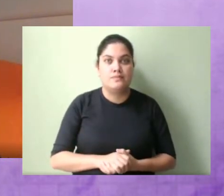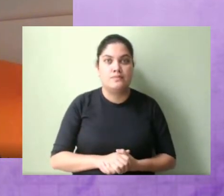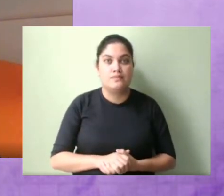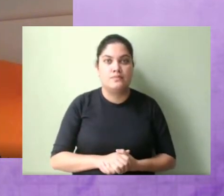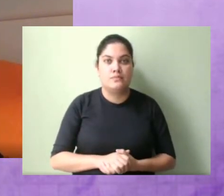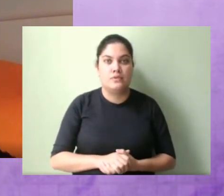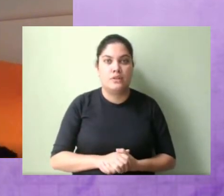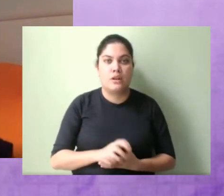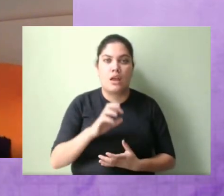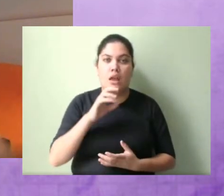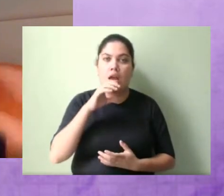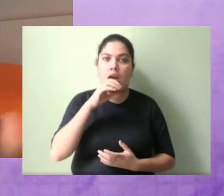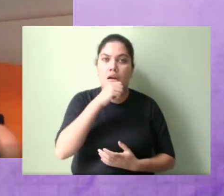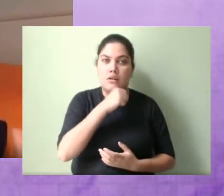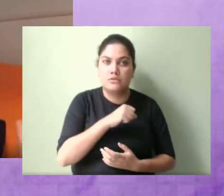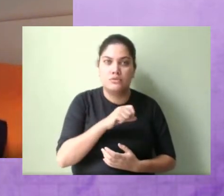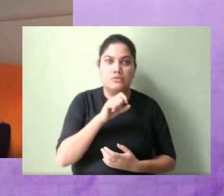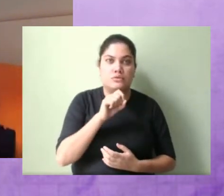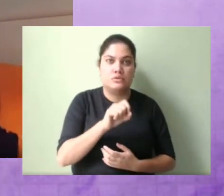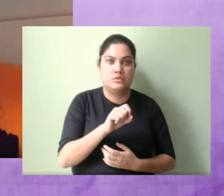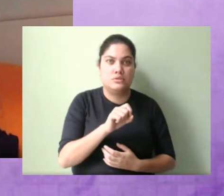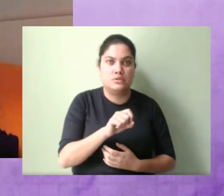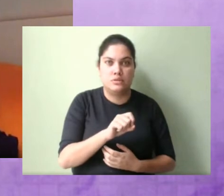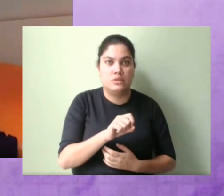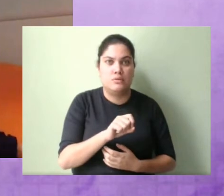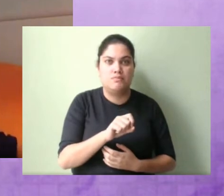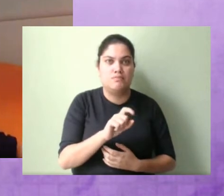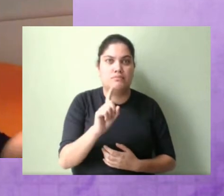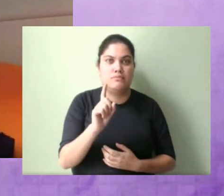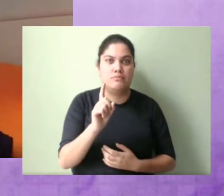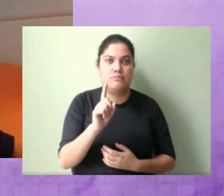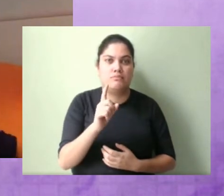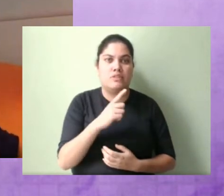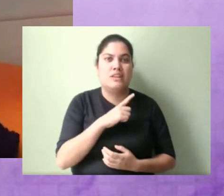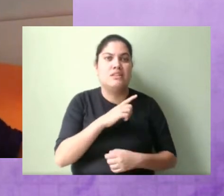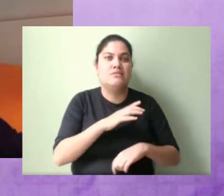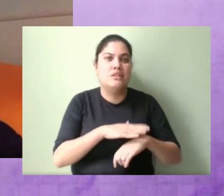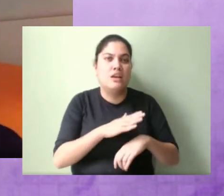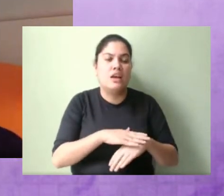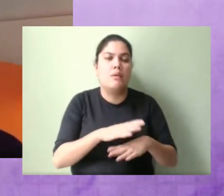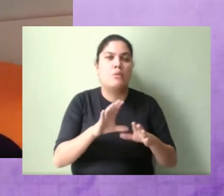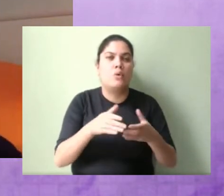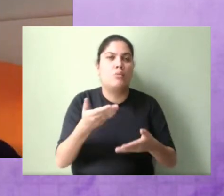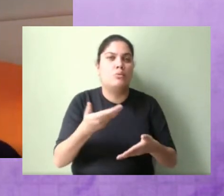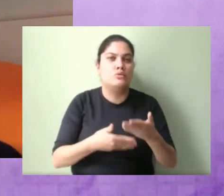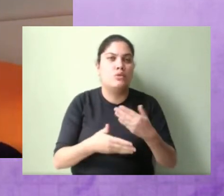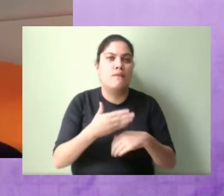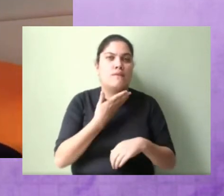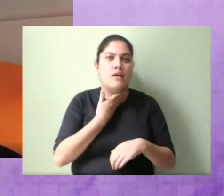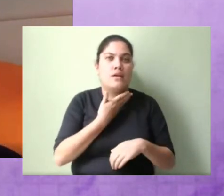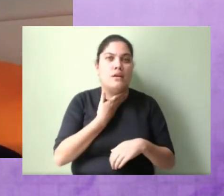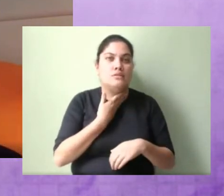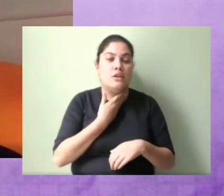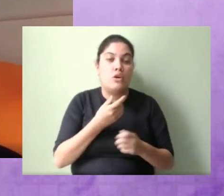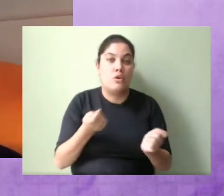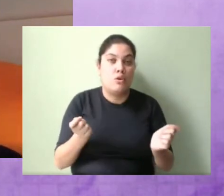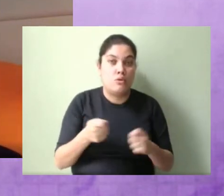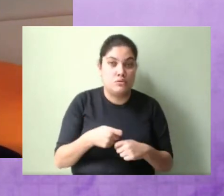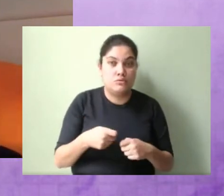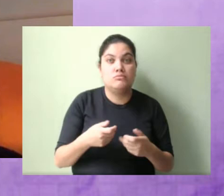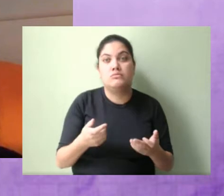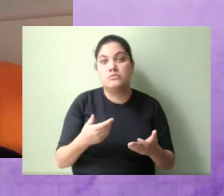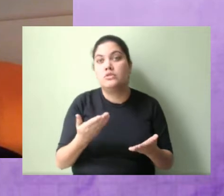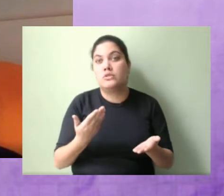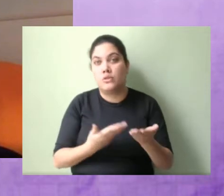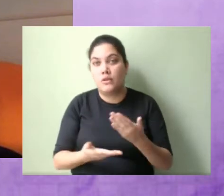chata. Agora, a live falando do que eles querem falar não é chato. Então, pensar nesta possibilidade de criar